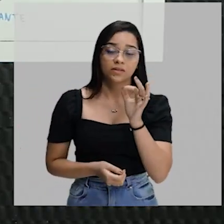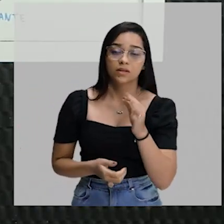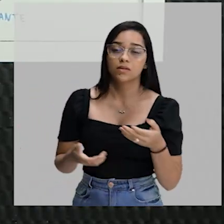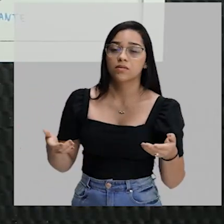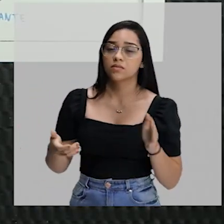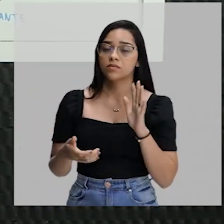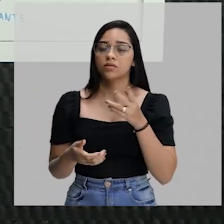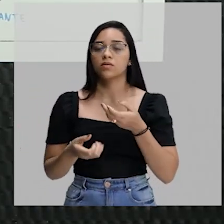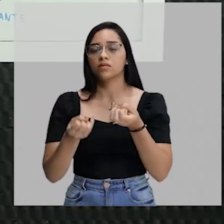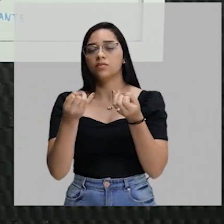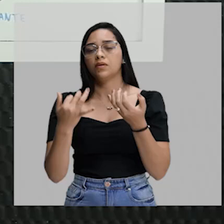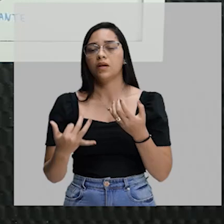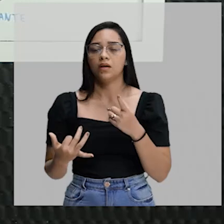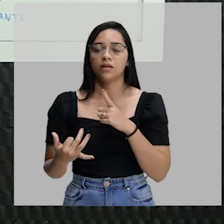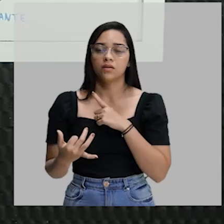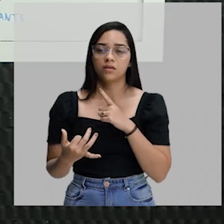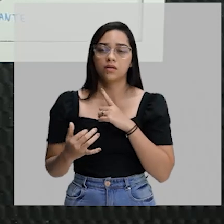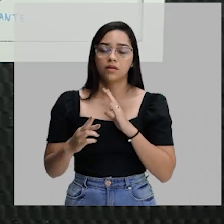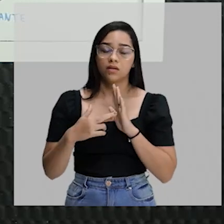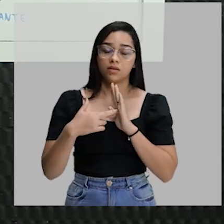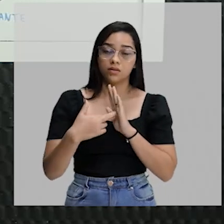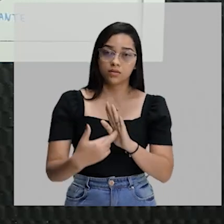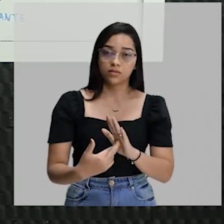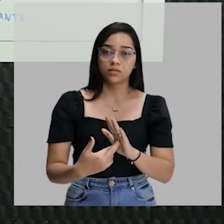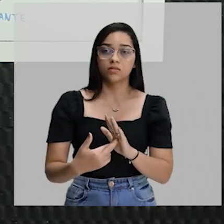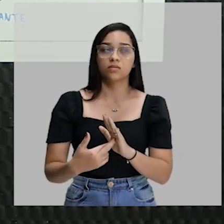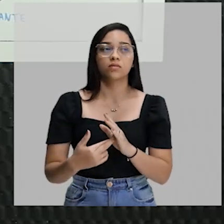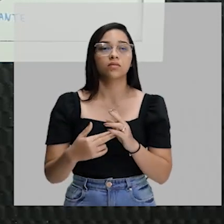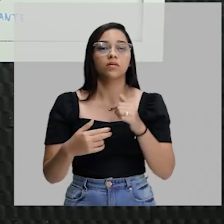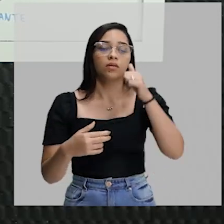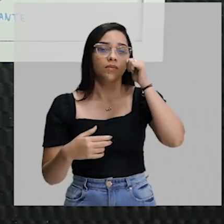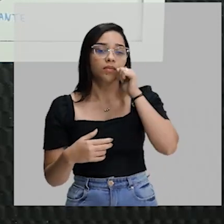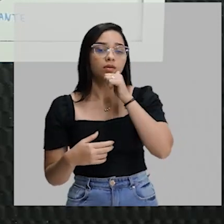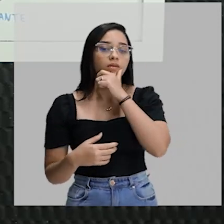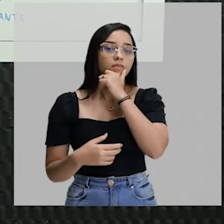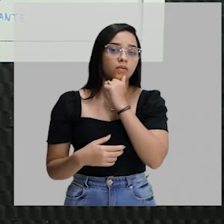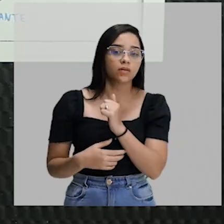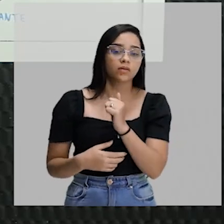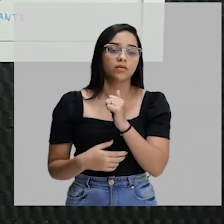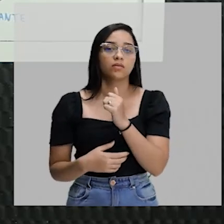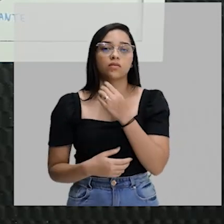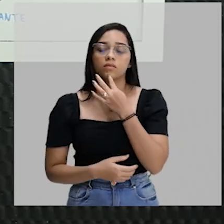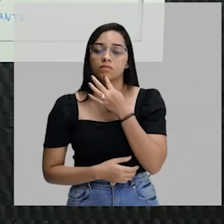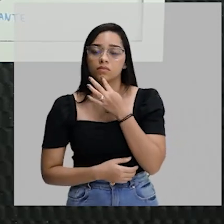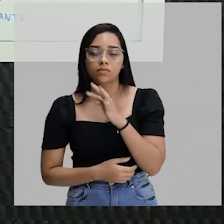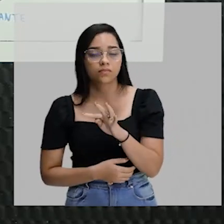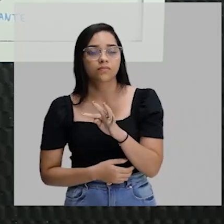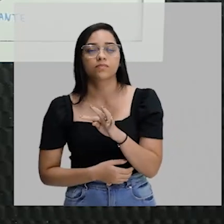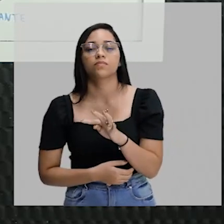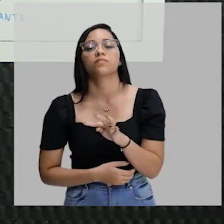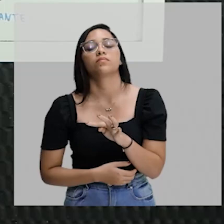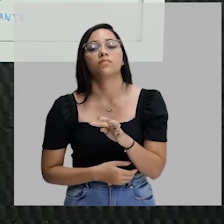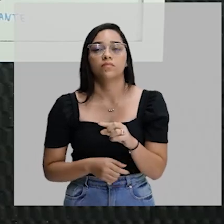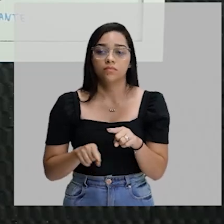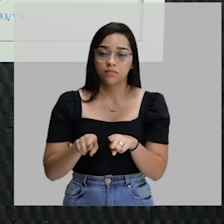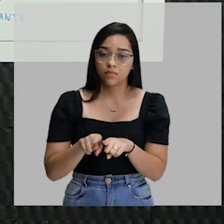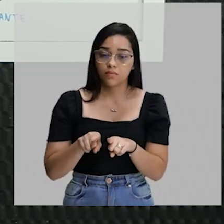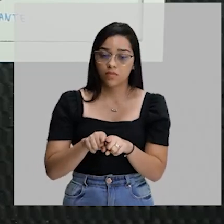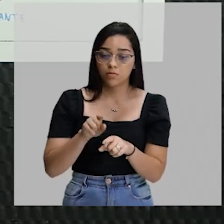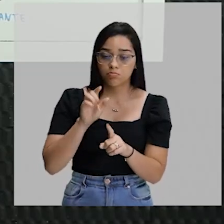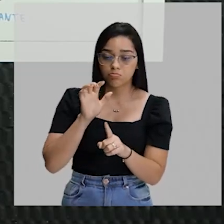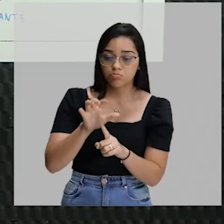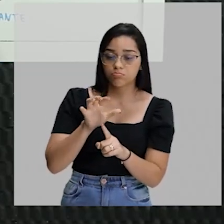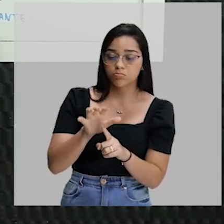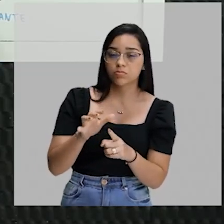falei para vocês aqui sobre as representações de macho, de fêmea, indivíduo do sexo não conhecido, indivíduos